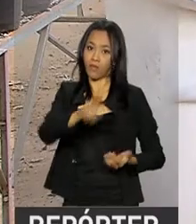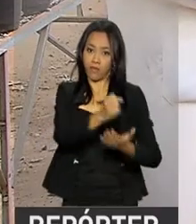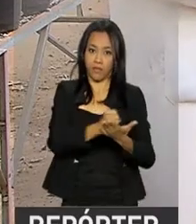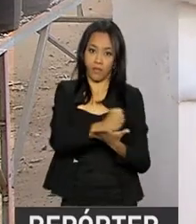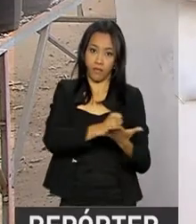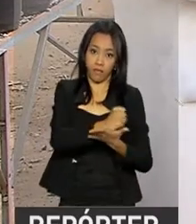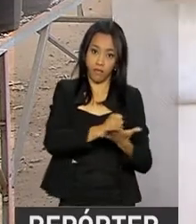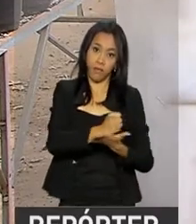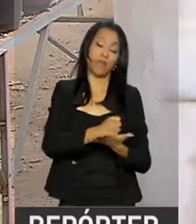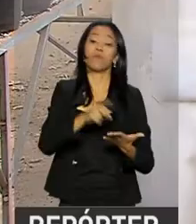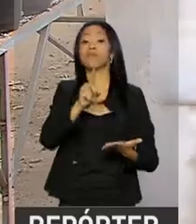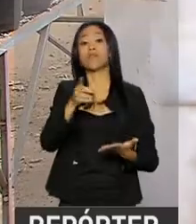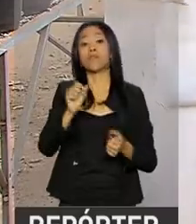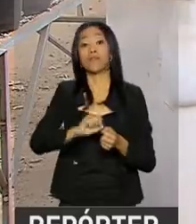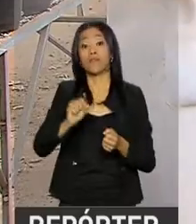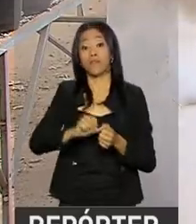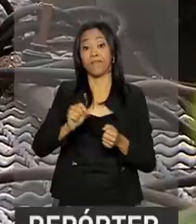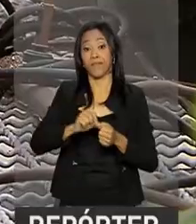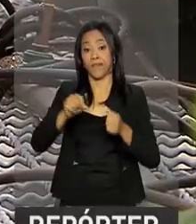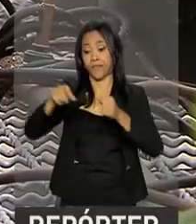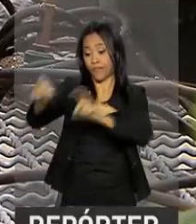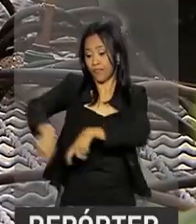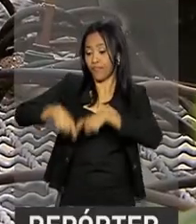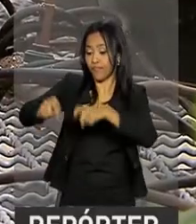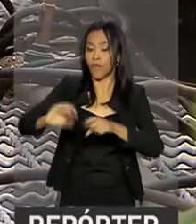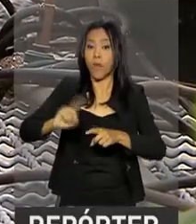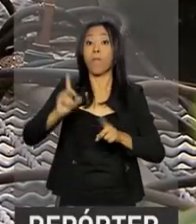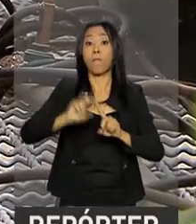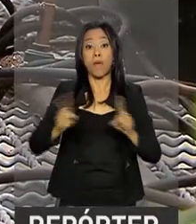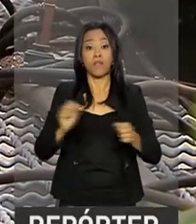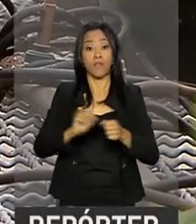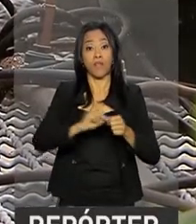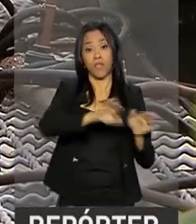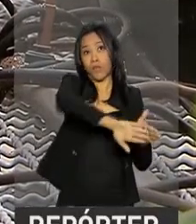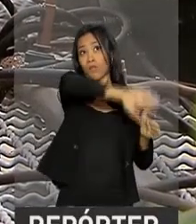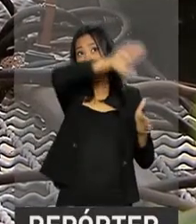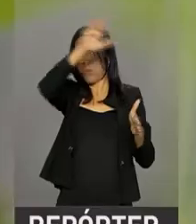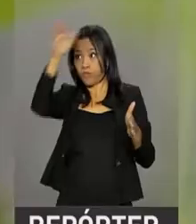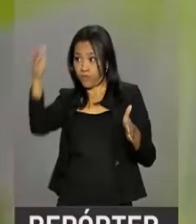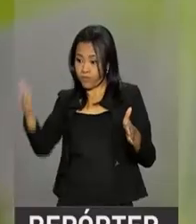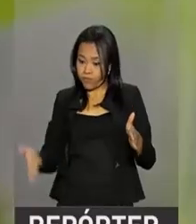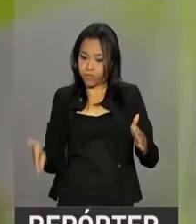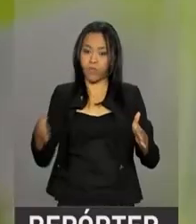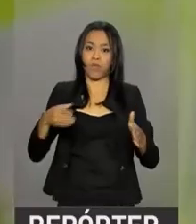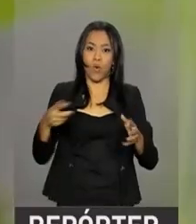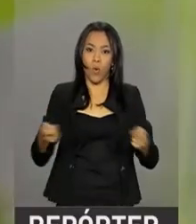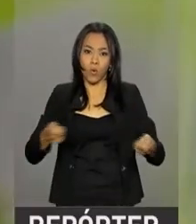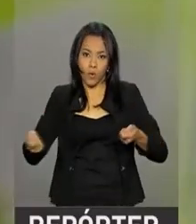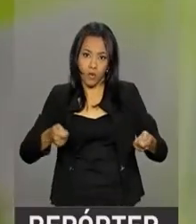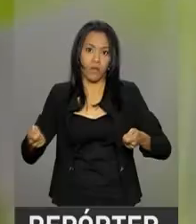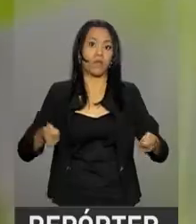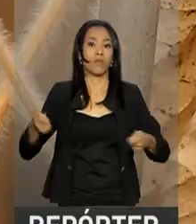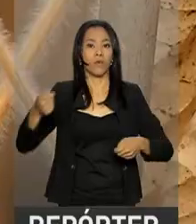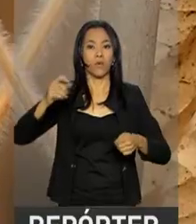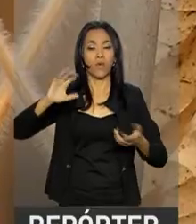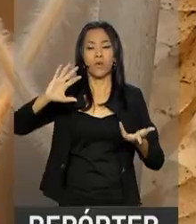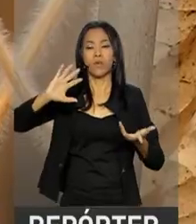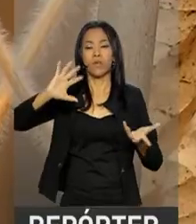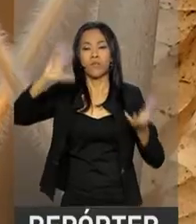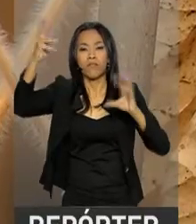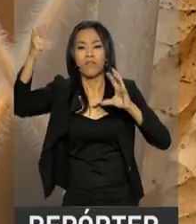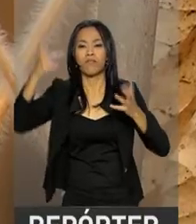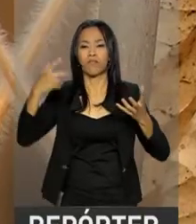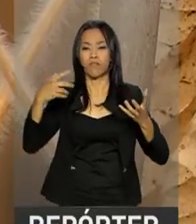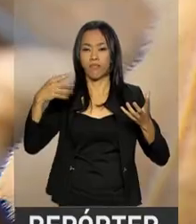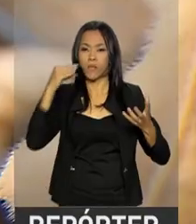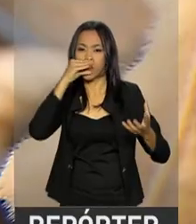que ela não seja cultivada no campo mas em estufas sob condições controladas os próximos passos agora são produzir as